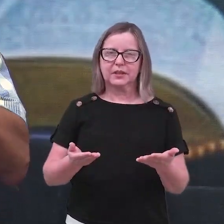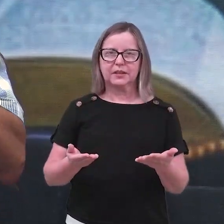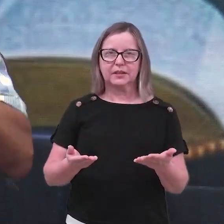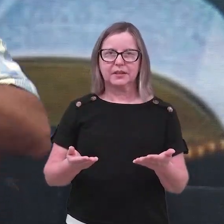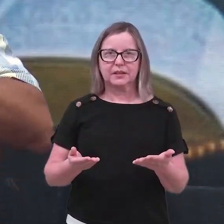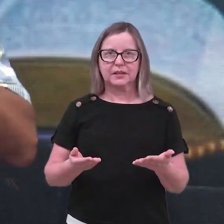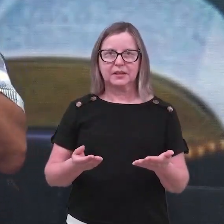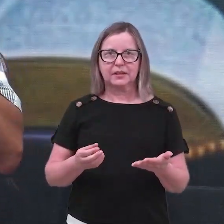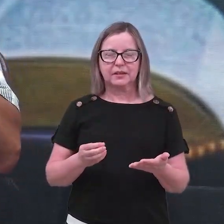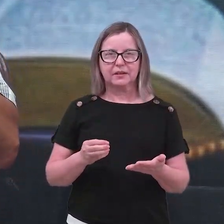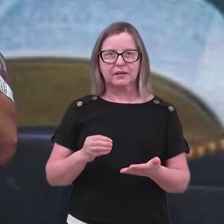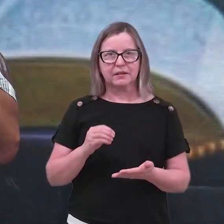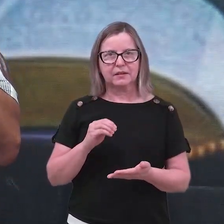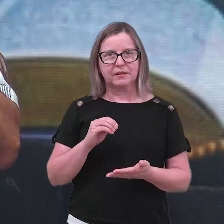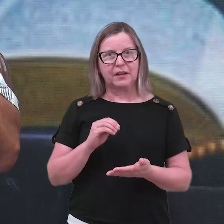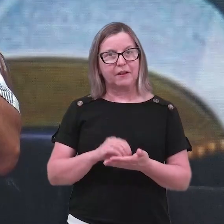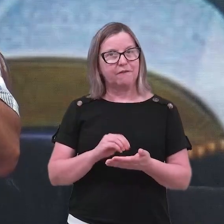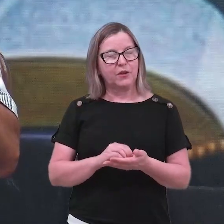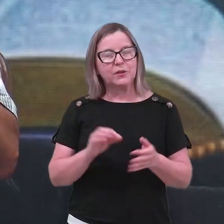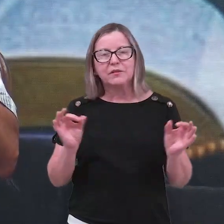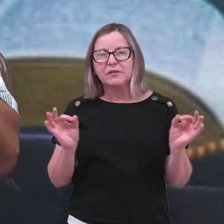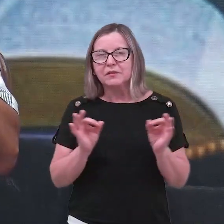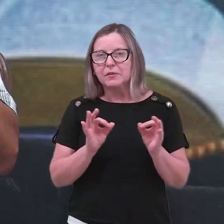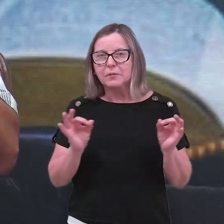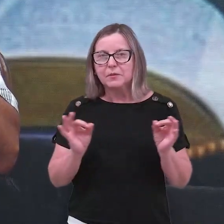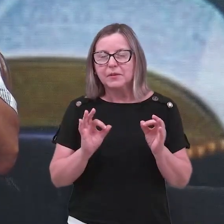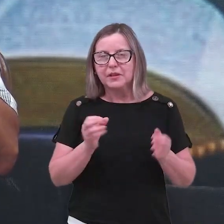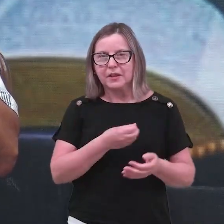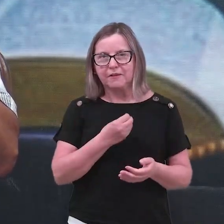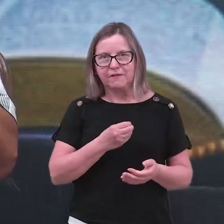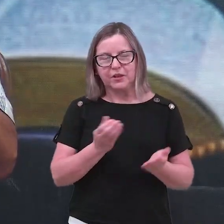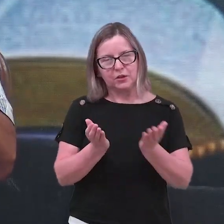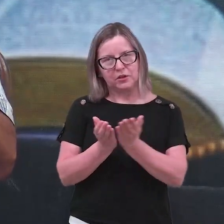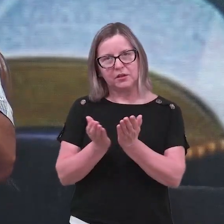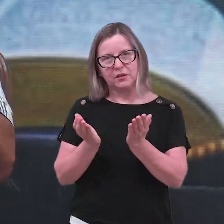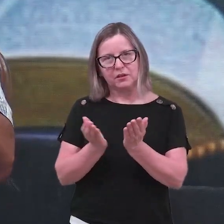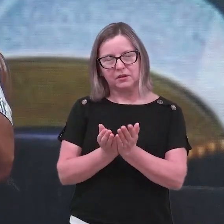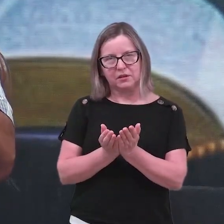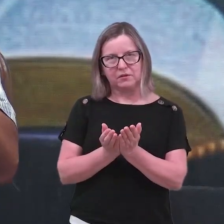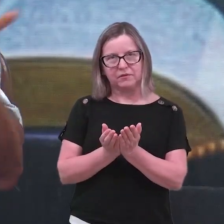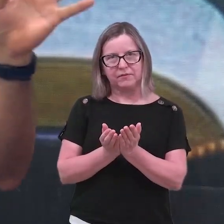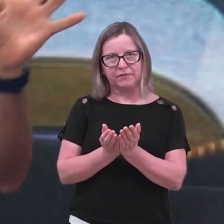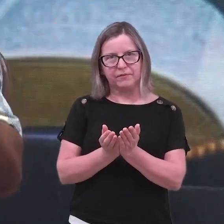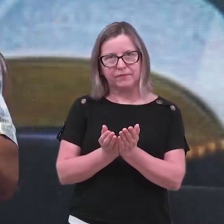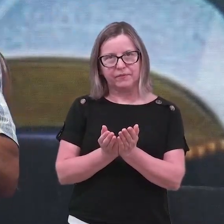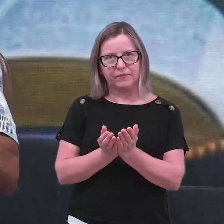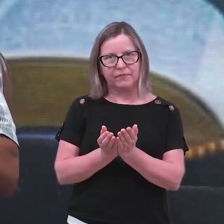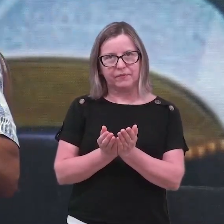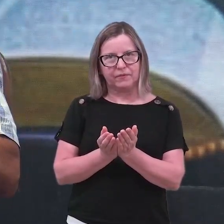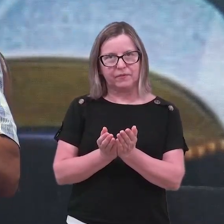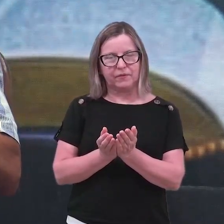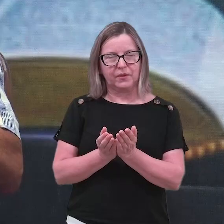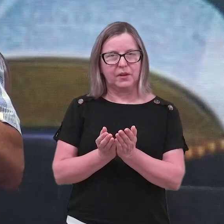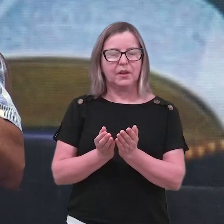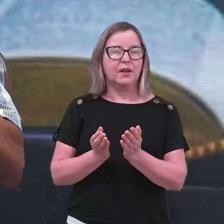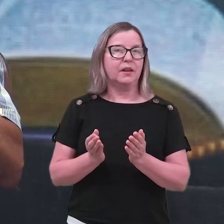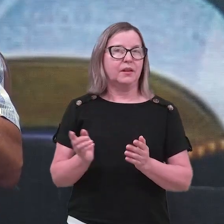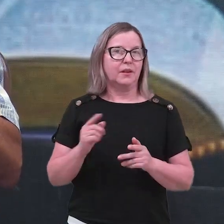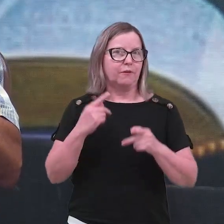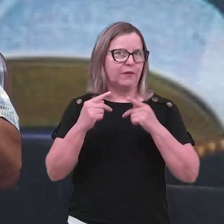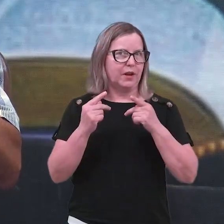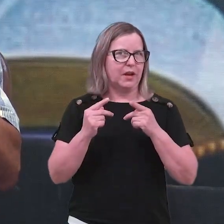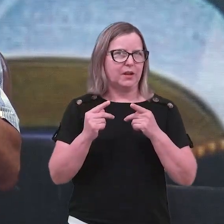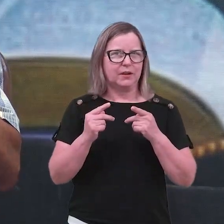que a falta de simplicidade na vida dos cristãos, não vou nem falar do não cristão, mas